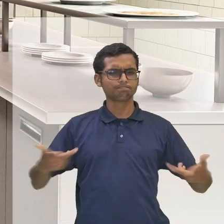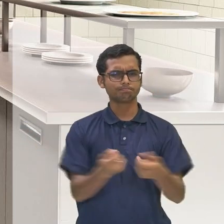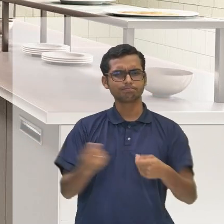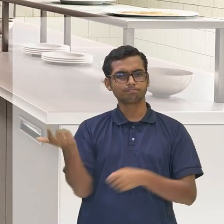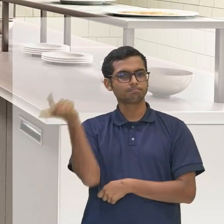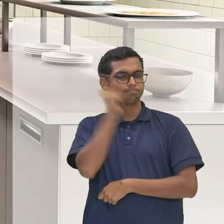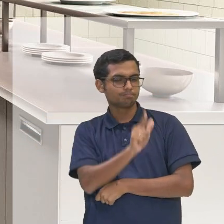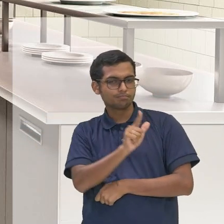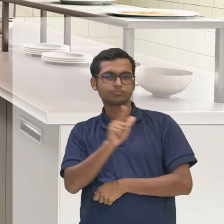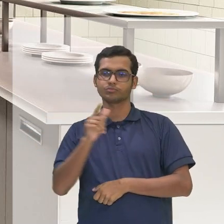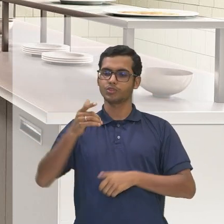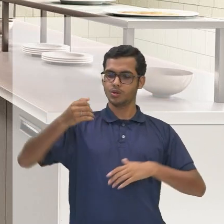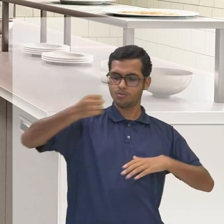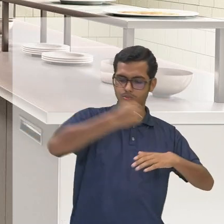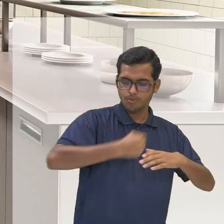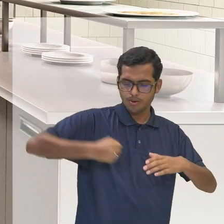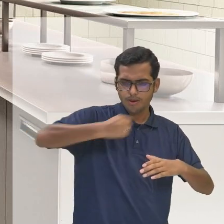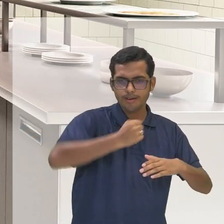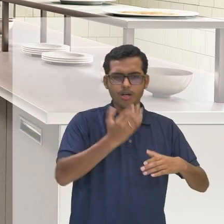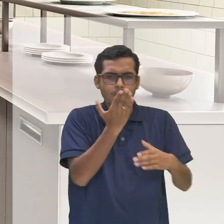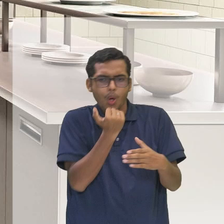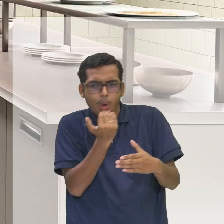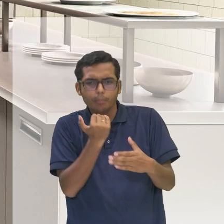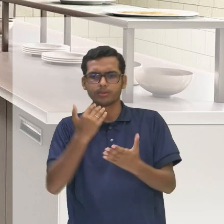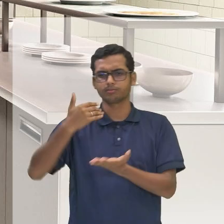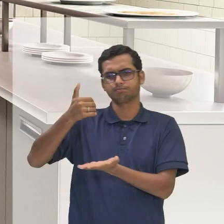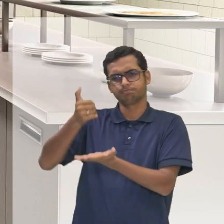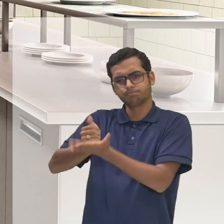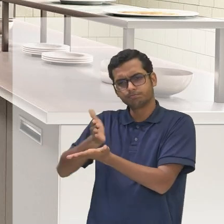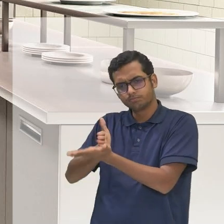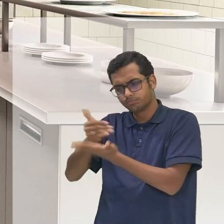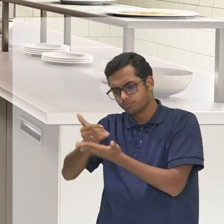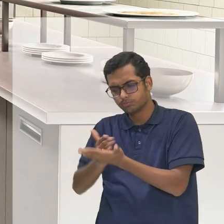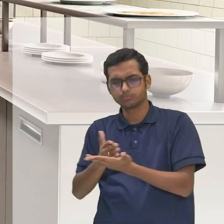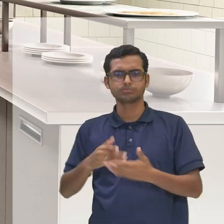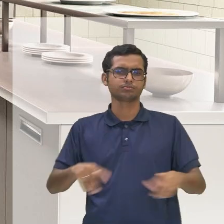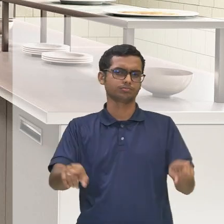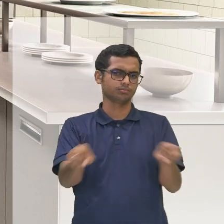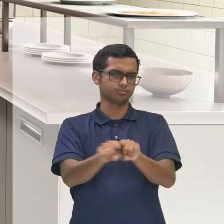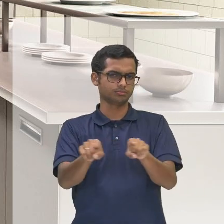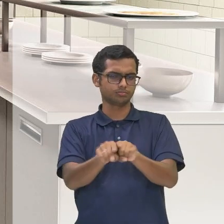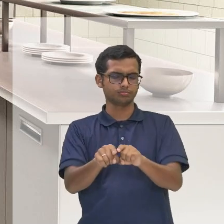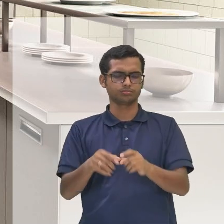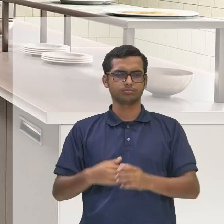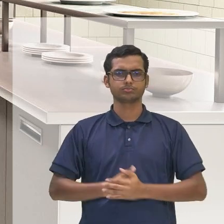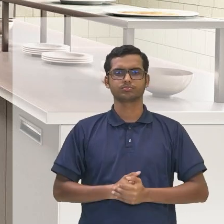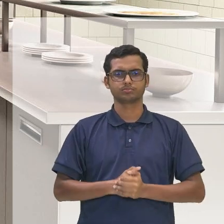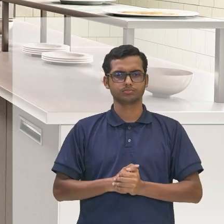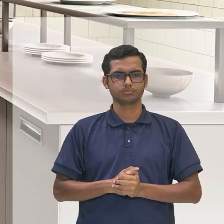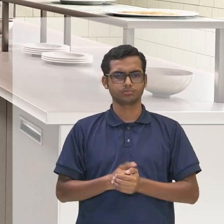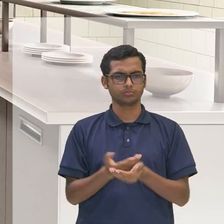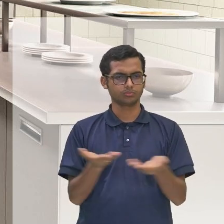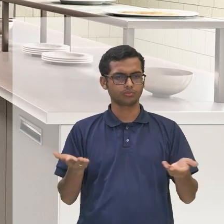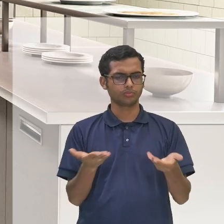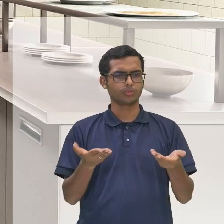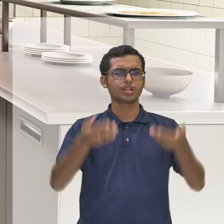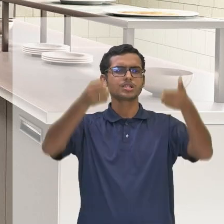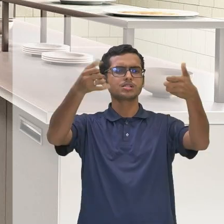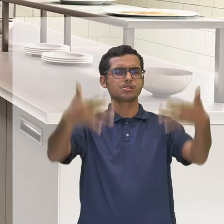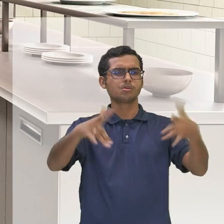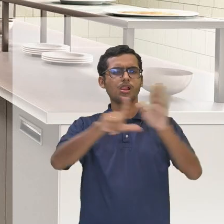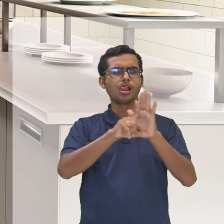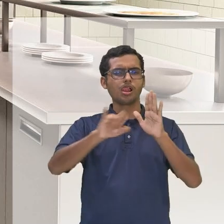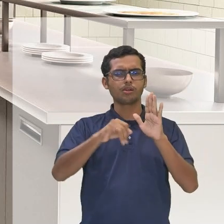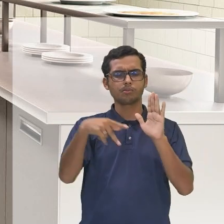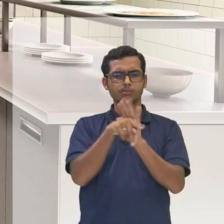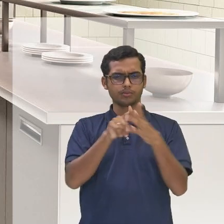muitas comidas, bolos, né? E hoje nós vamos falar sobre lei de Proust, né? Mas só que lei de Proust